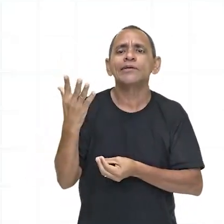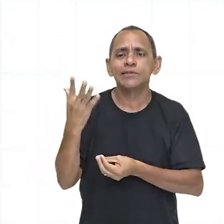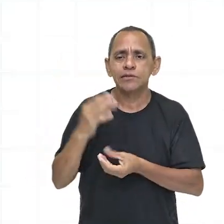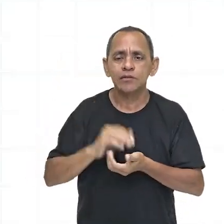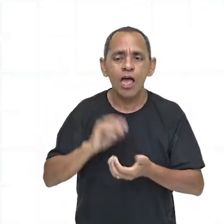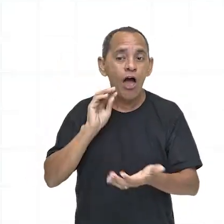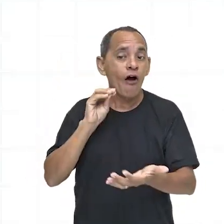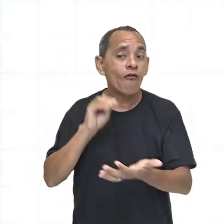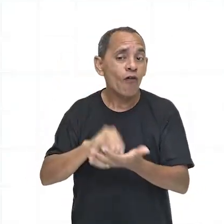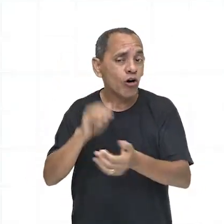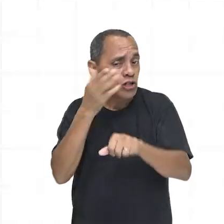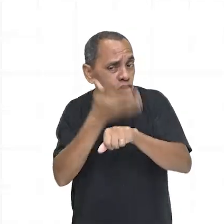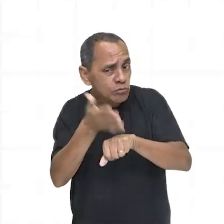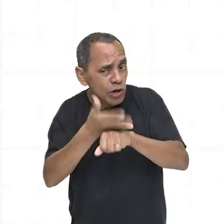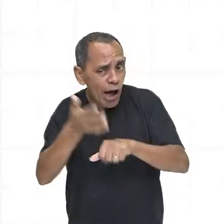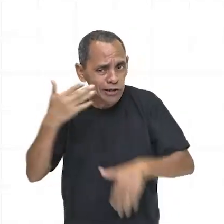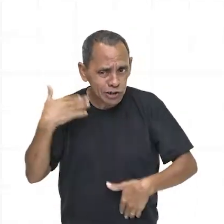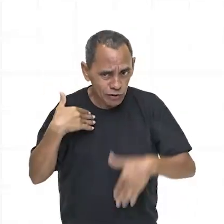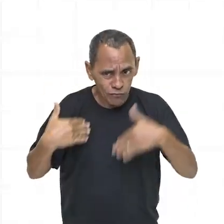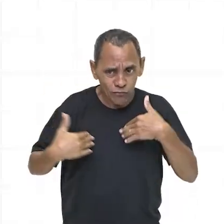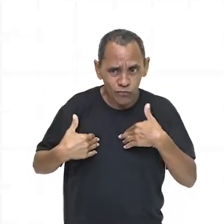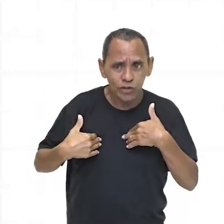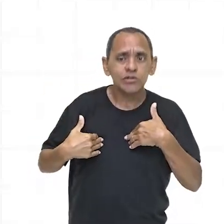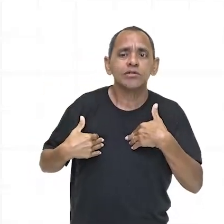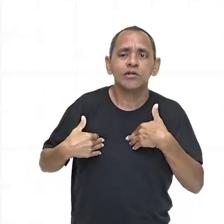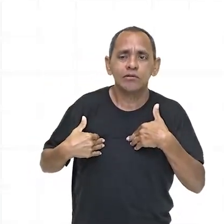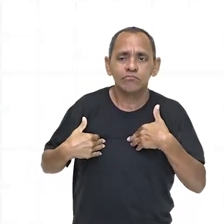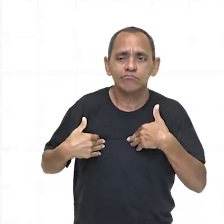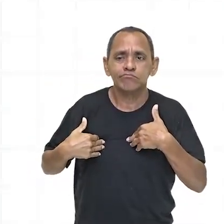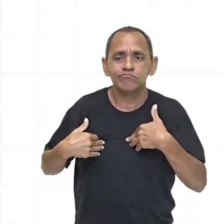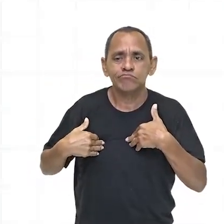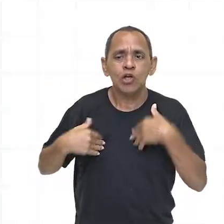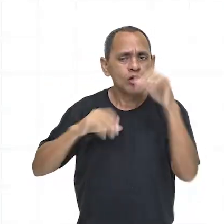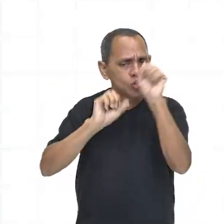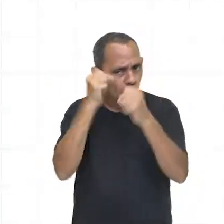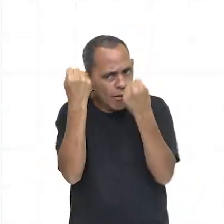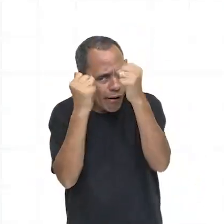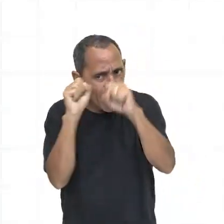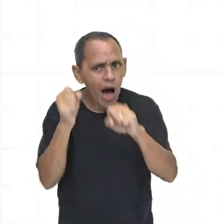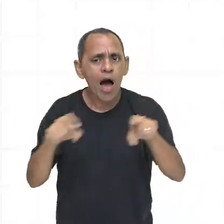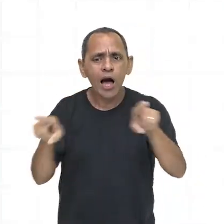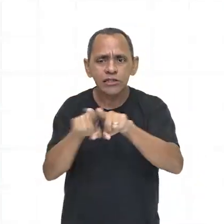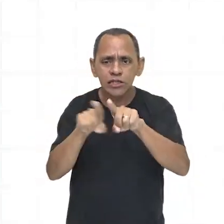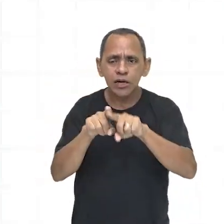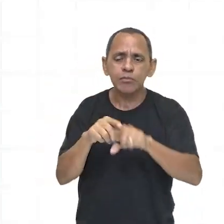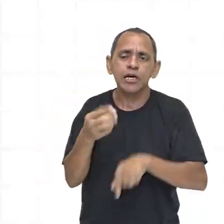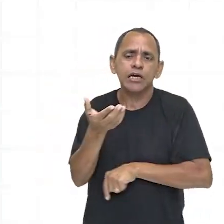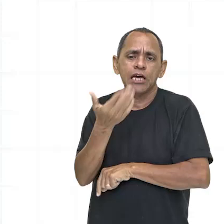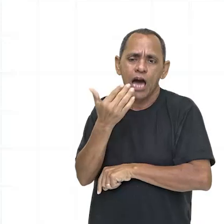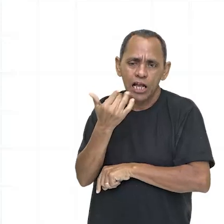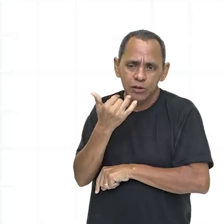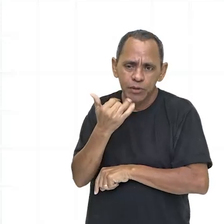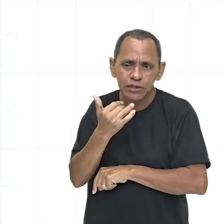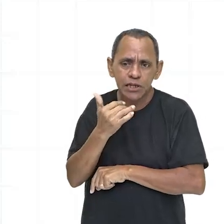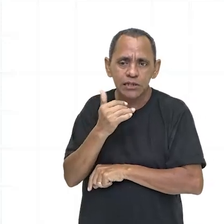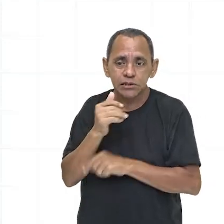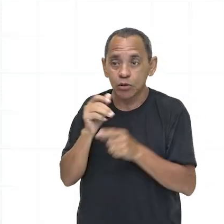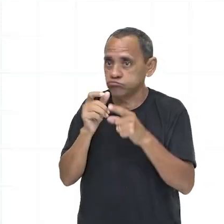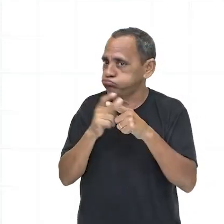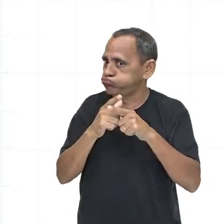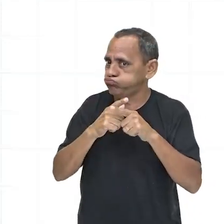exercício físico e pela alimentação excessiva de carboidratos, principalmente do